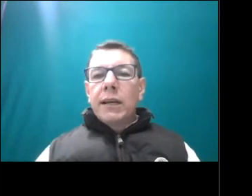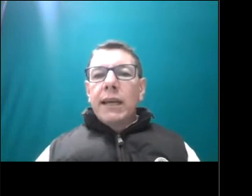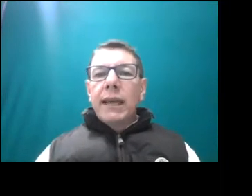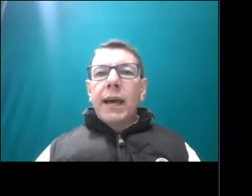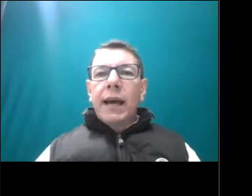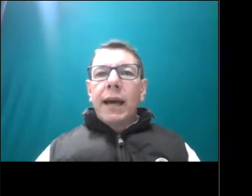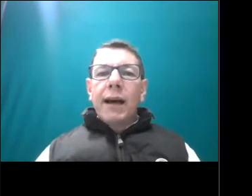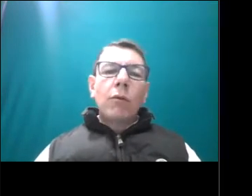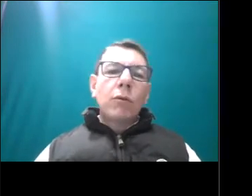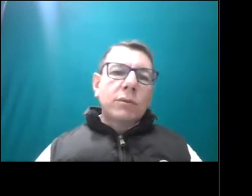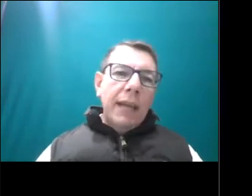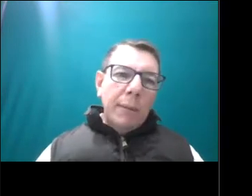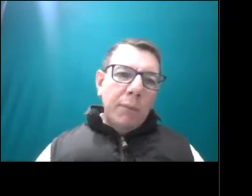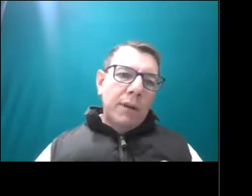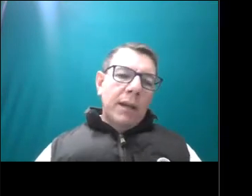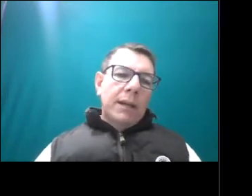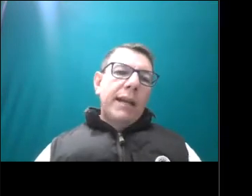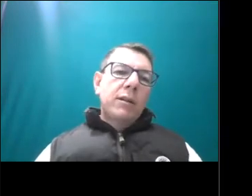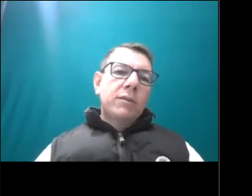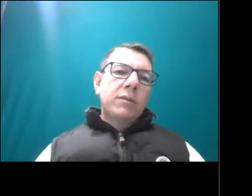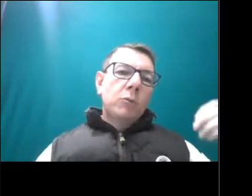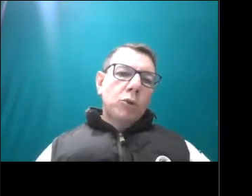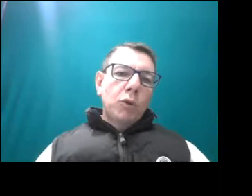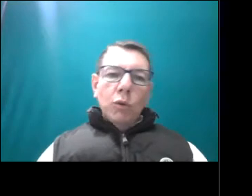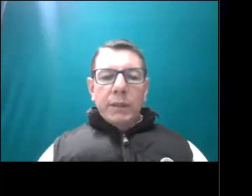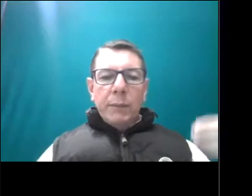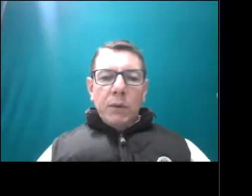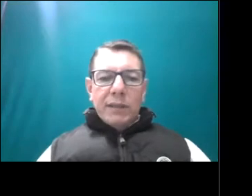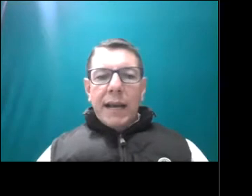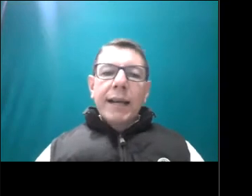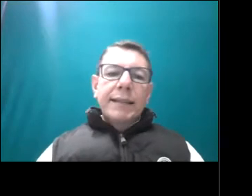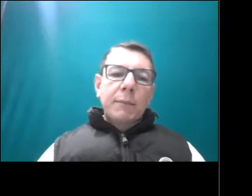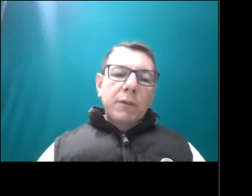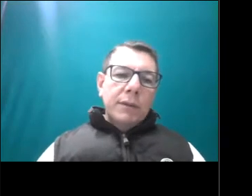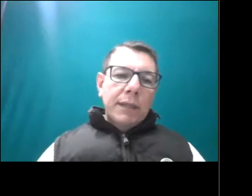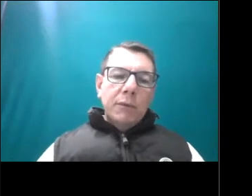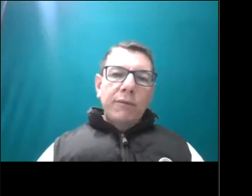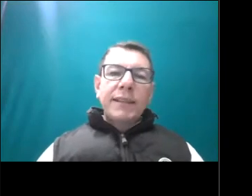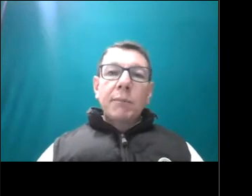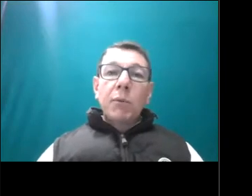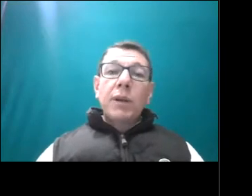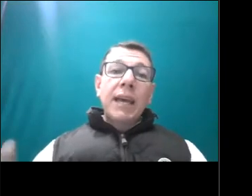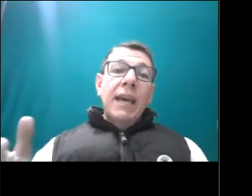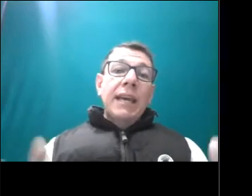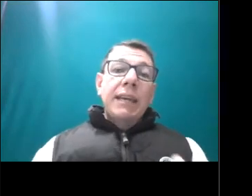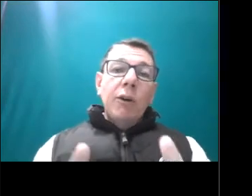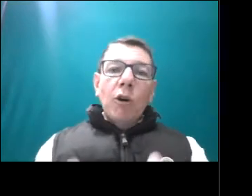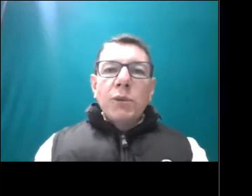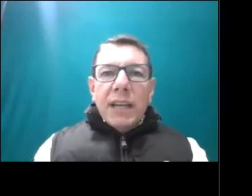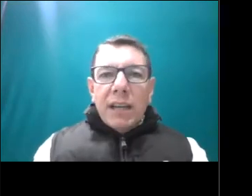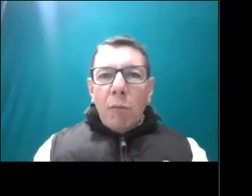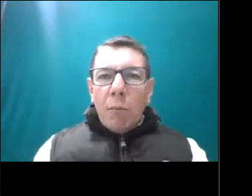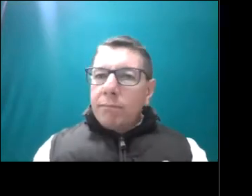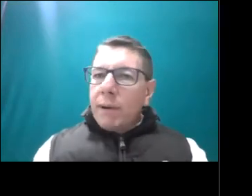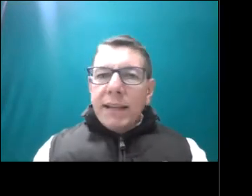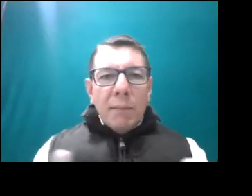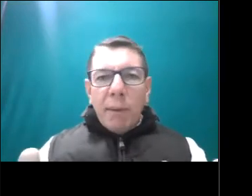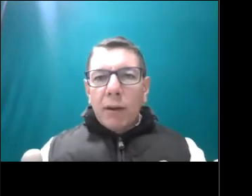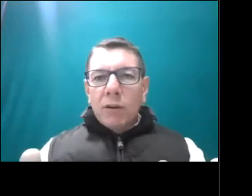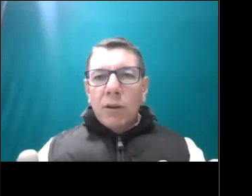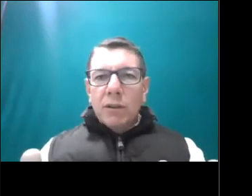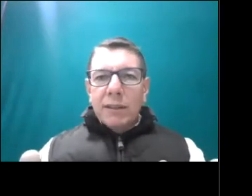comunicação aí que eu criei há algum tempo. Né? Nós estamos no YouTube, estamos no Instagram, estamos no Facebook, que o